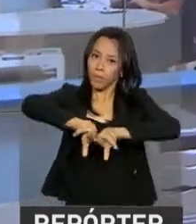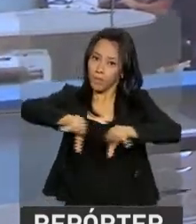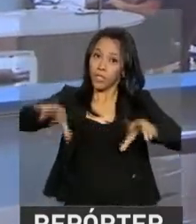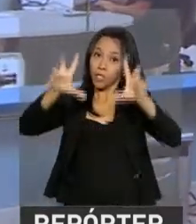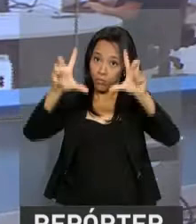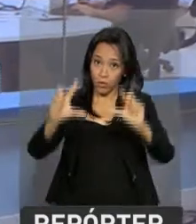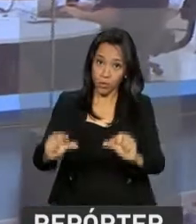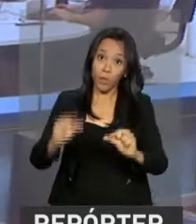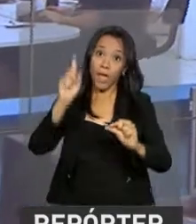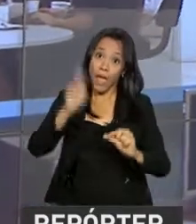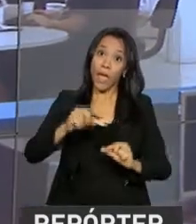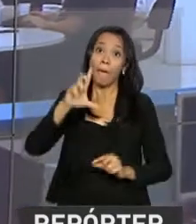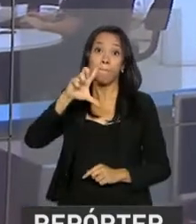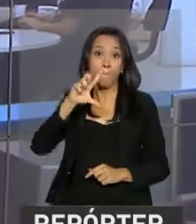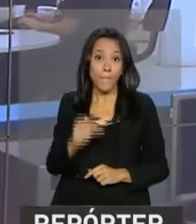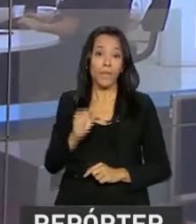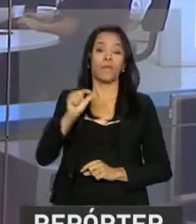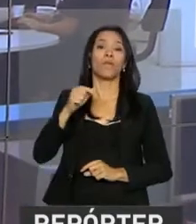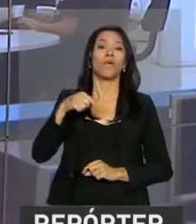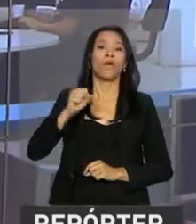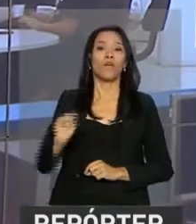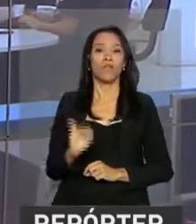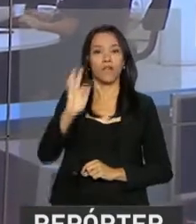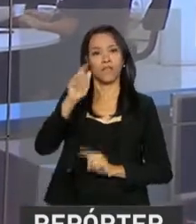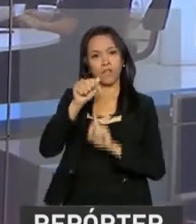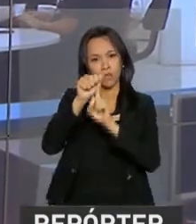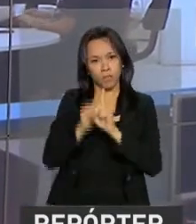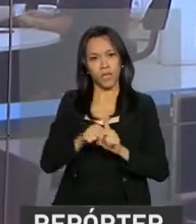inflação para o mês de novembro desde